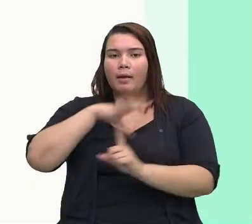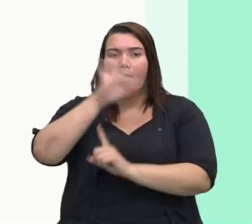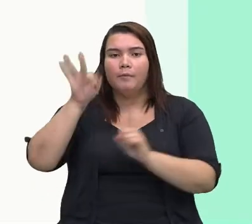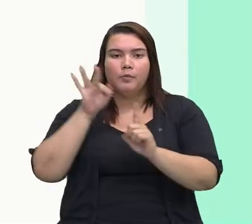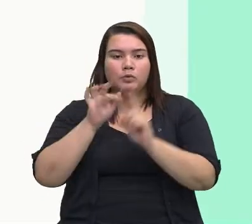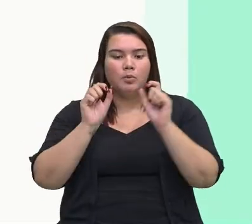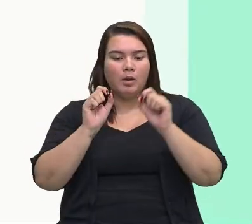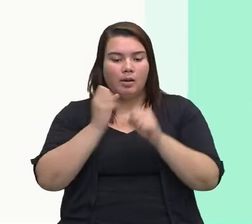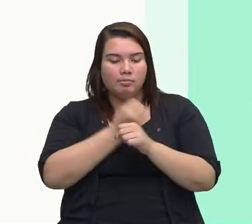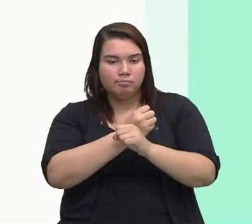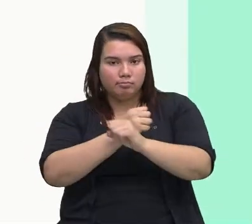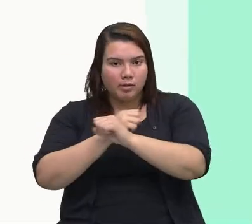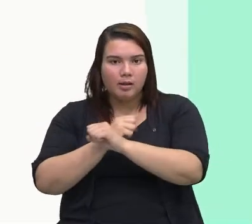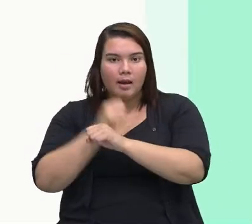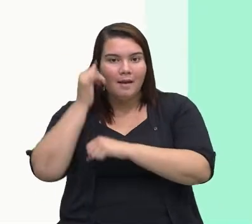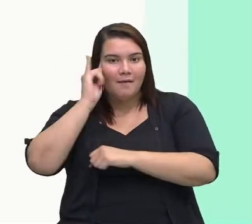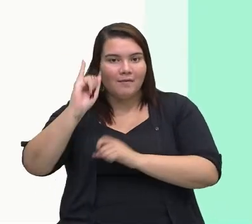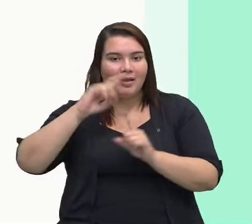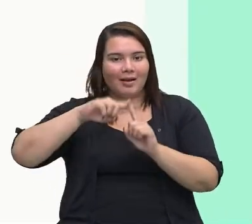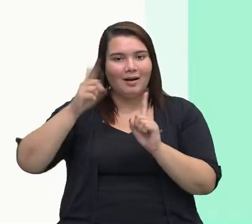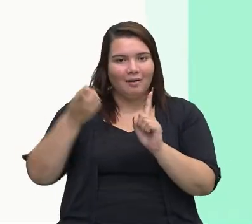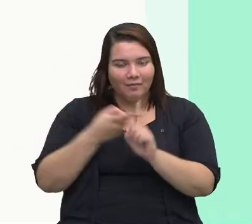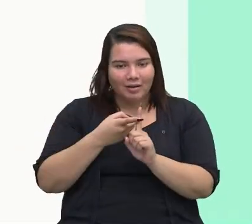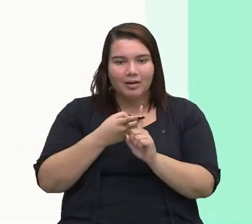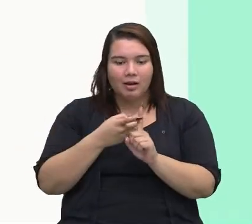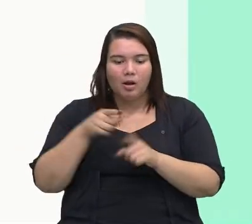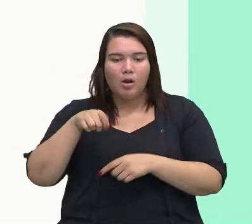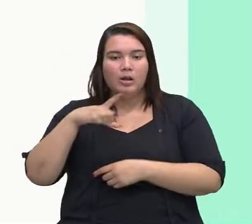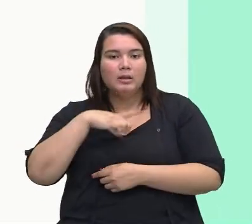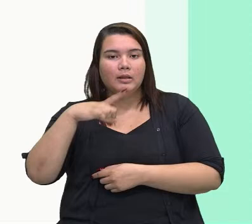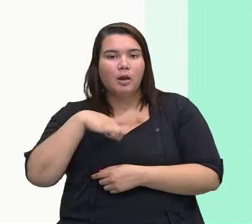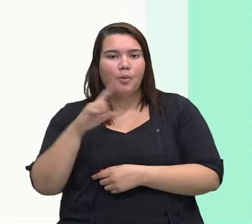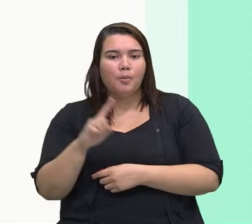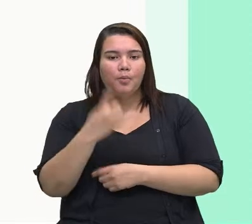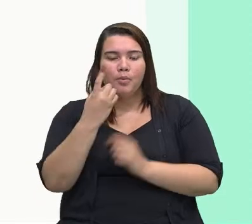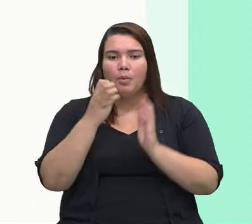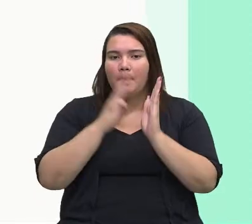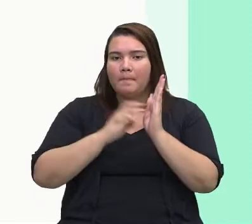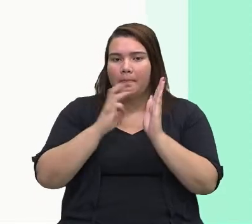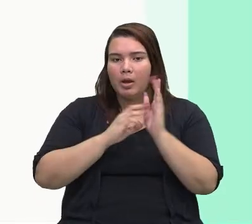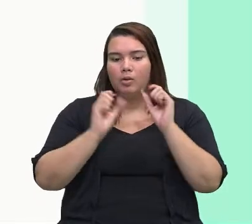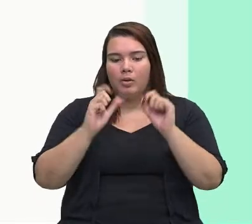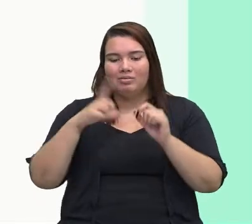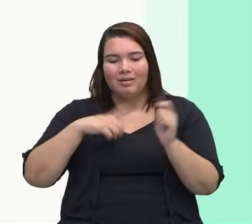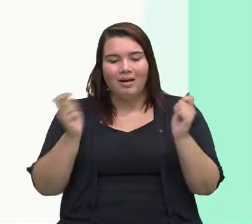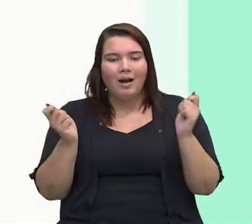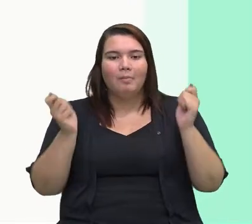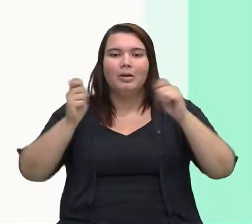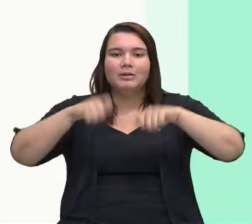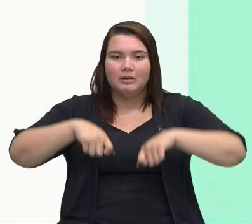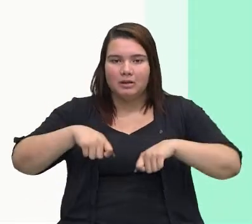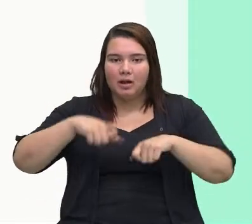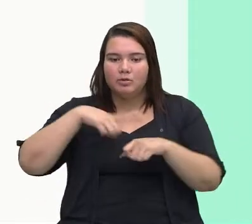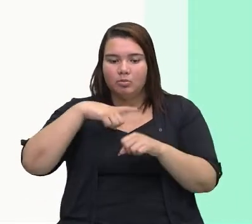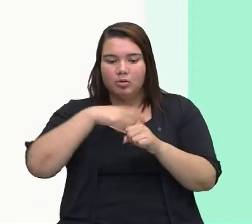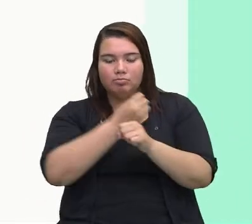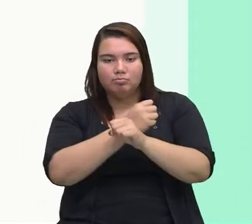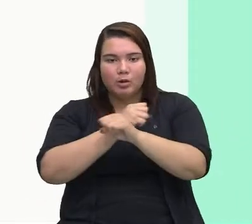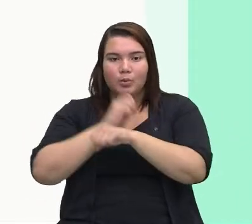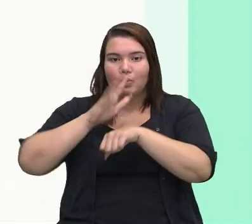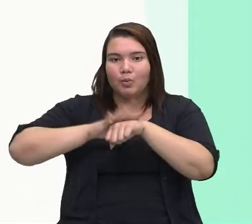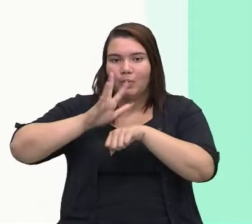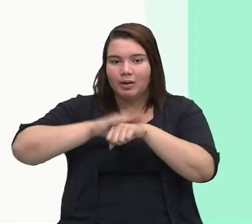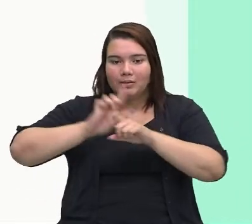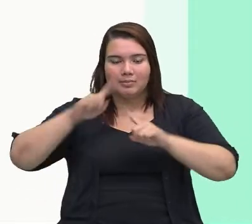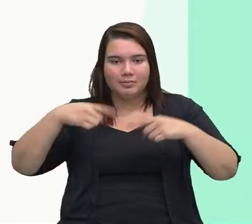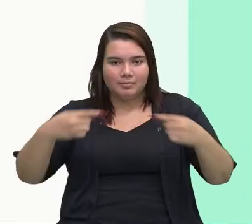de prevenir uma gravidez indesejada, são os únicos métodos ali mais eficazes para se prevenir as ISTs.